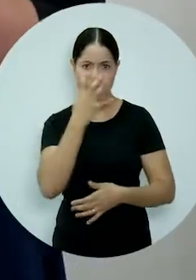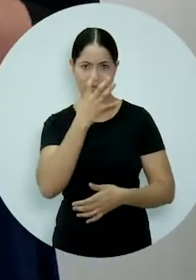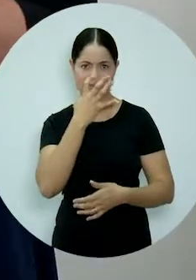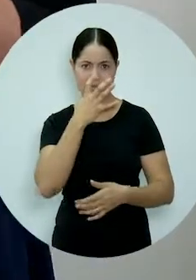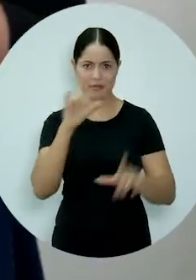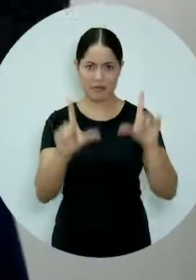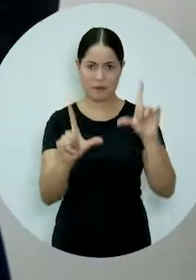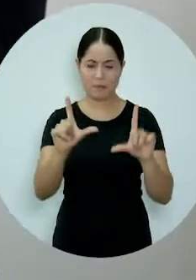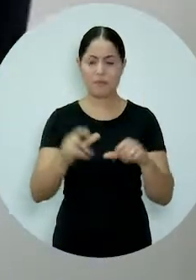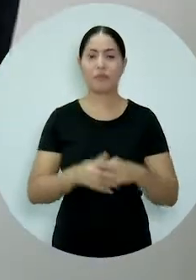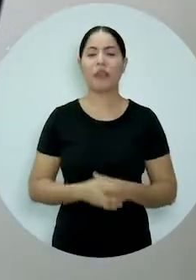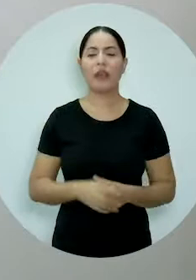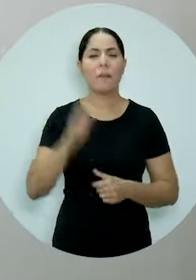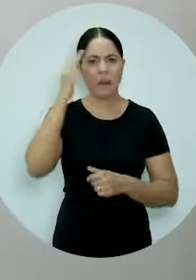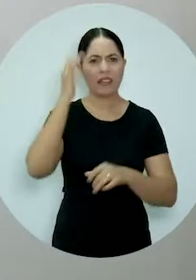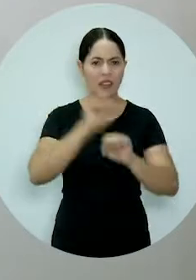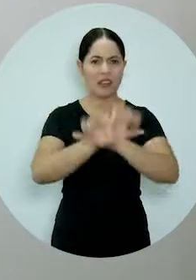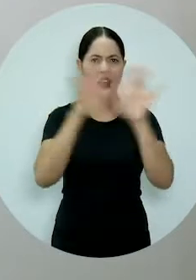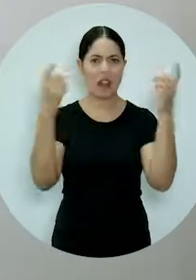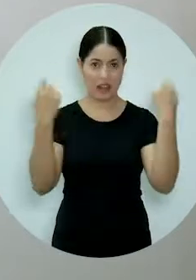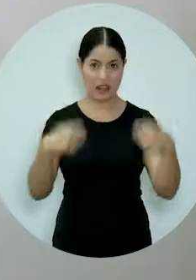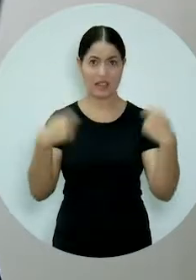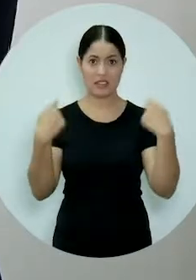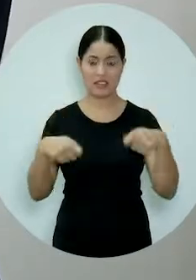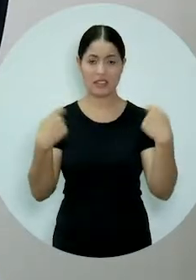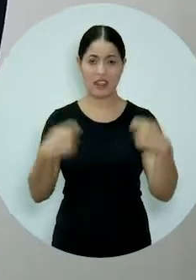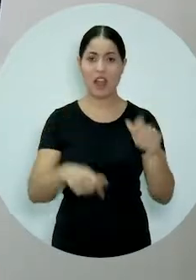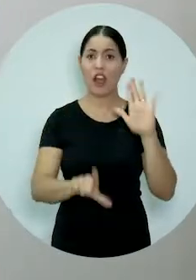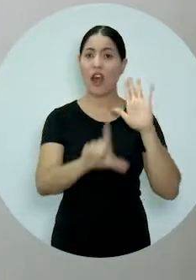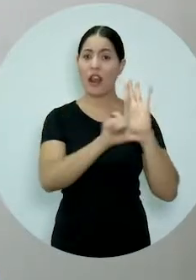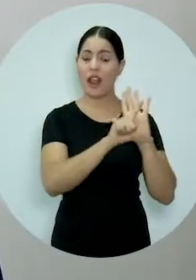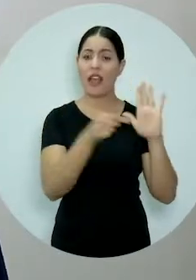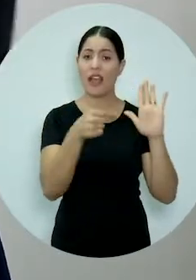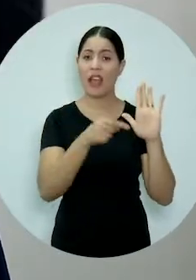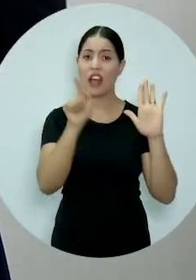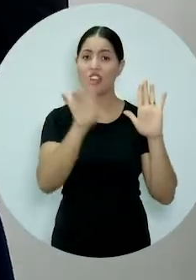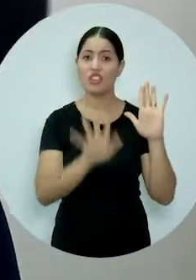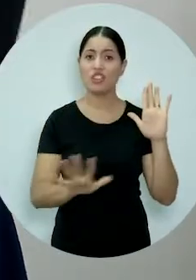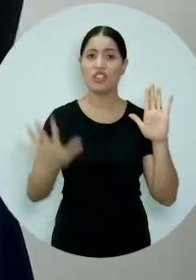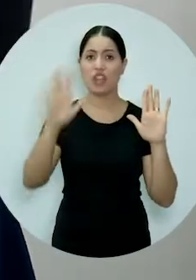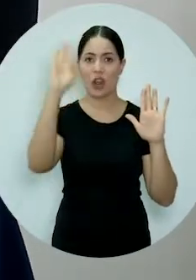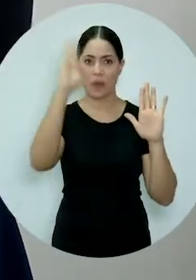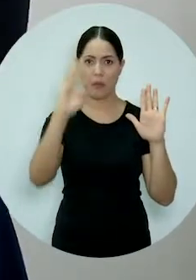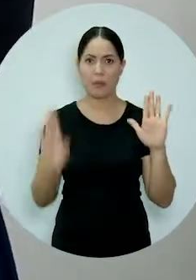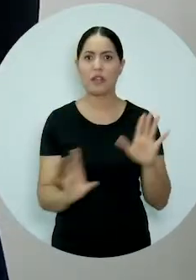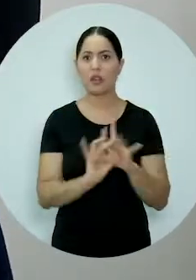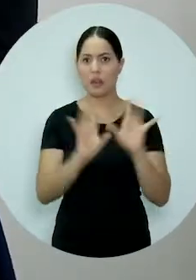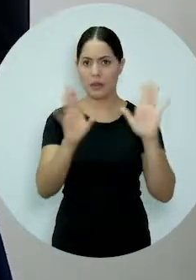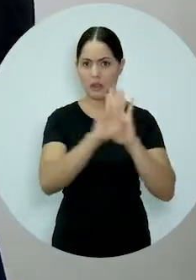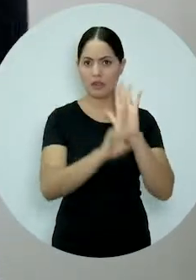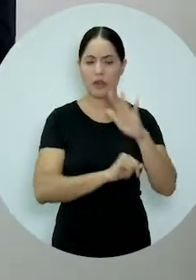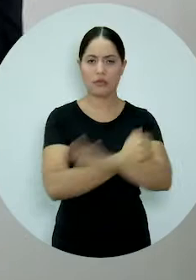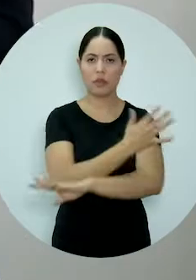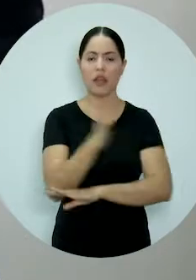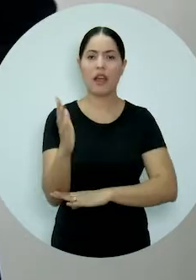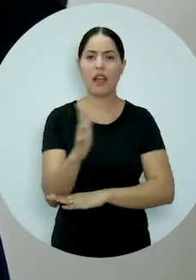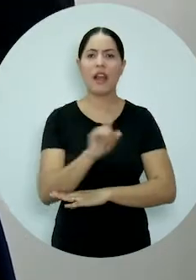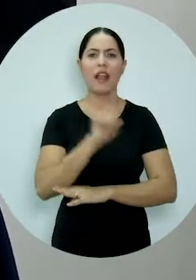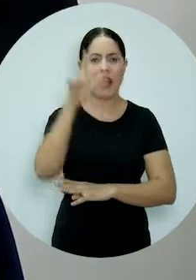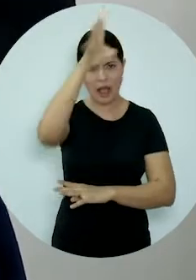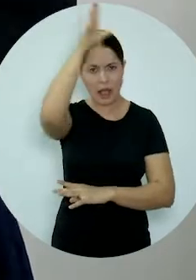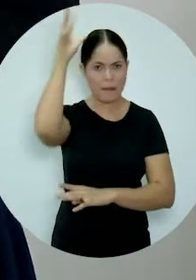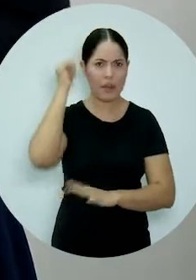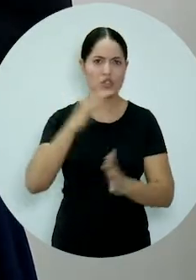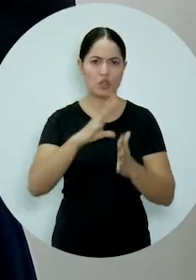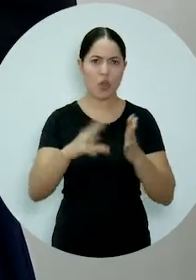para quem está assistindo a gente, entender um pouquinho sobre a necessidade desta lei geral de licenciamento ambiental. Hoje, na Amazônia,